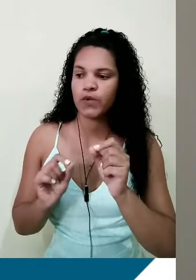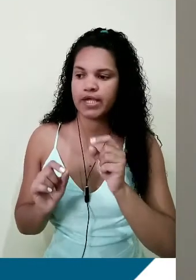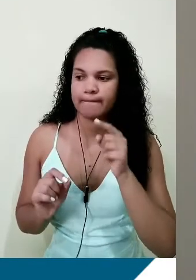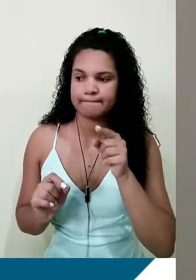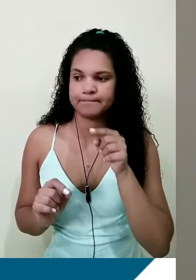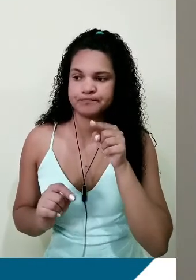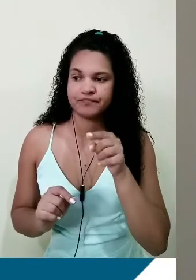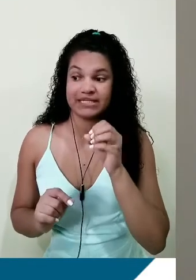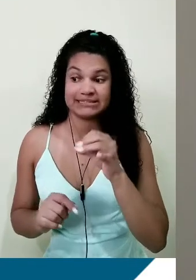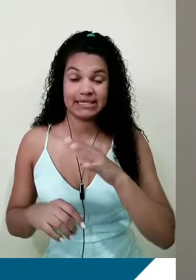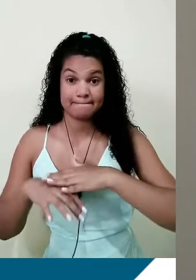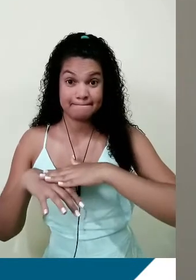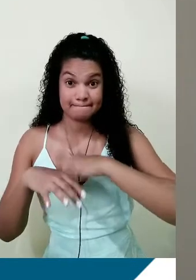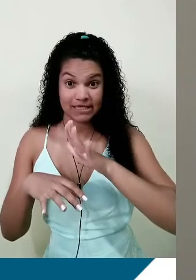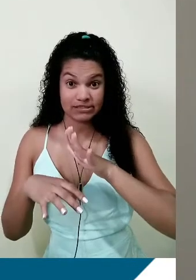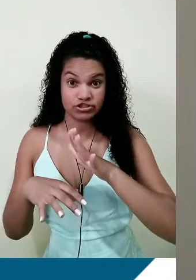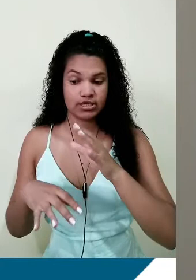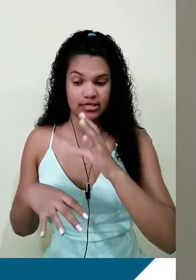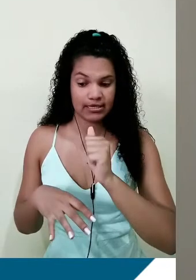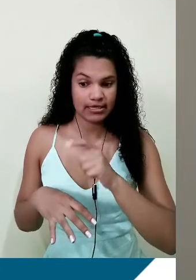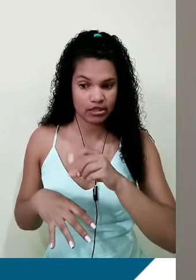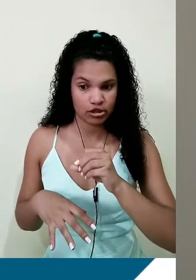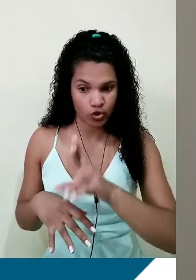a gente fornecer para alguma coisa,